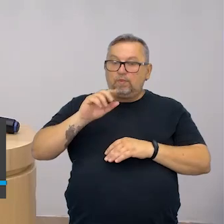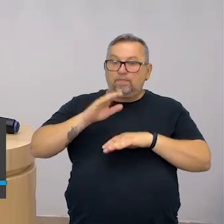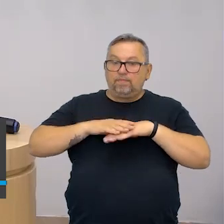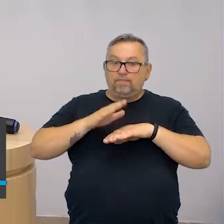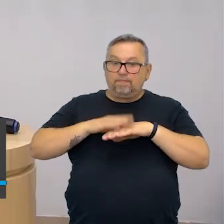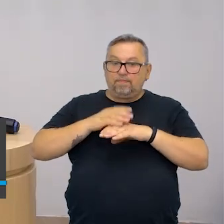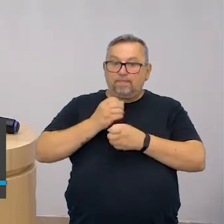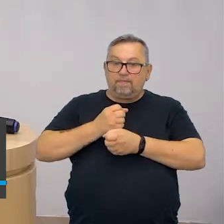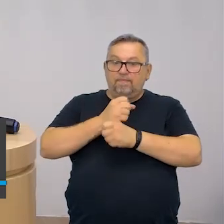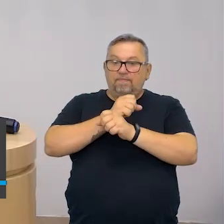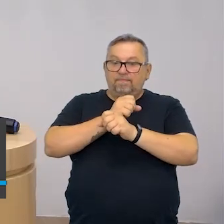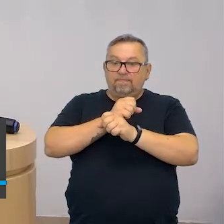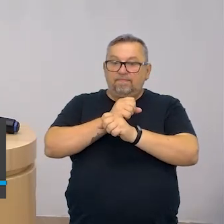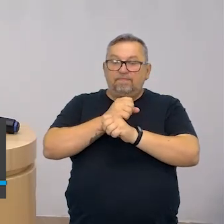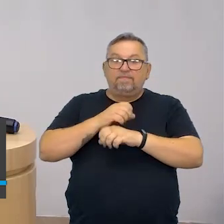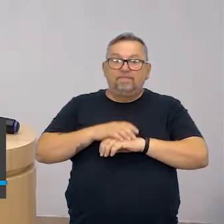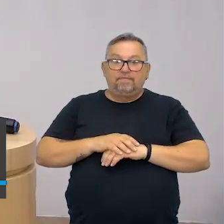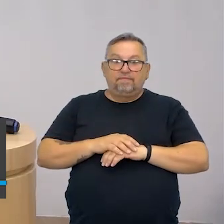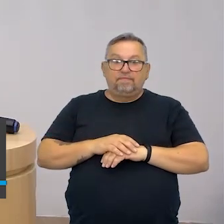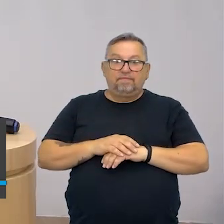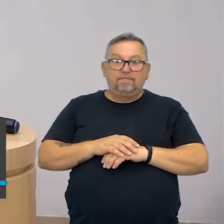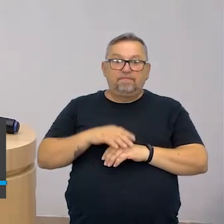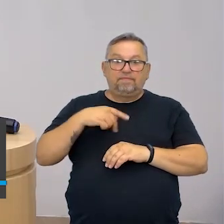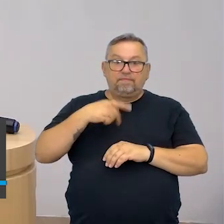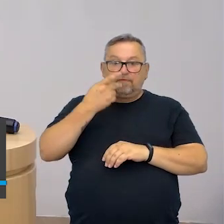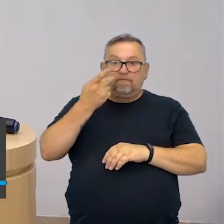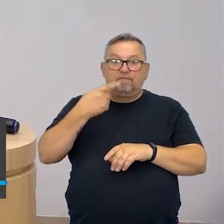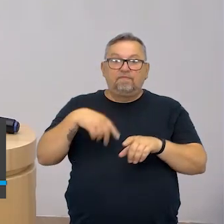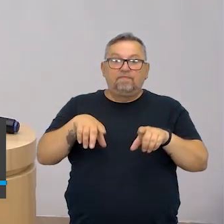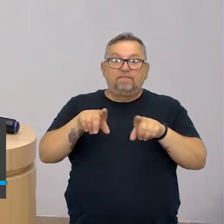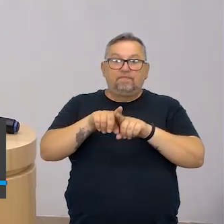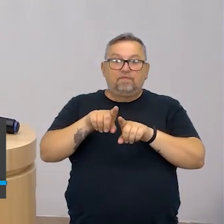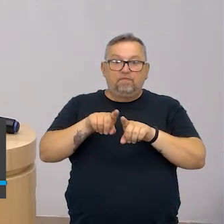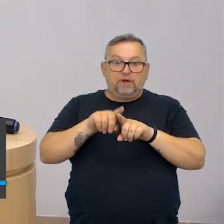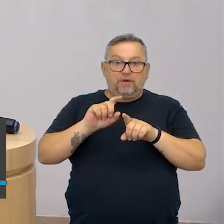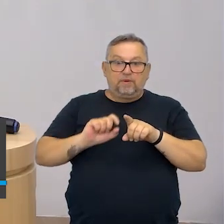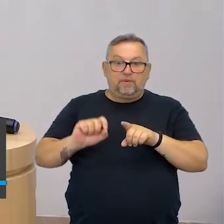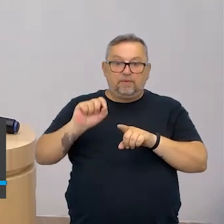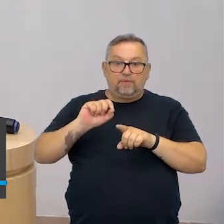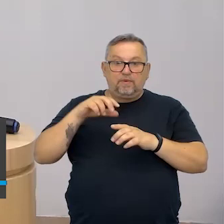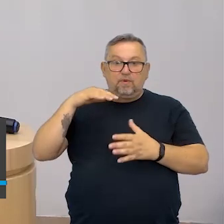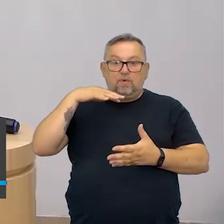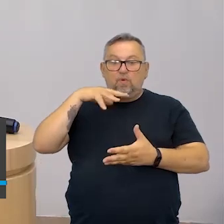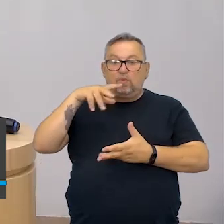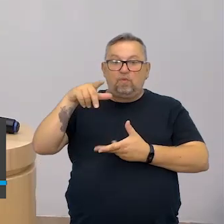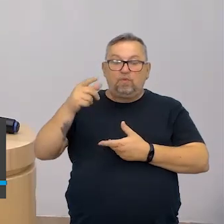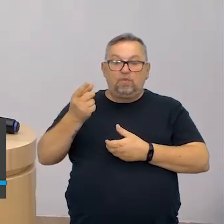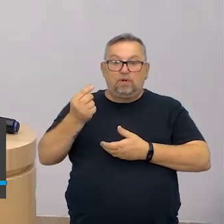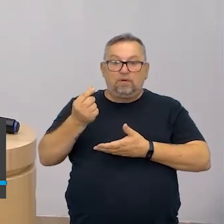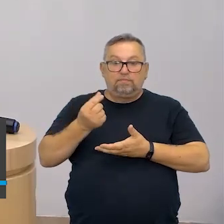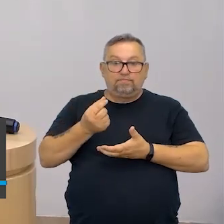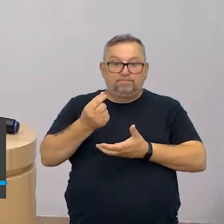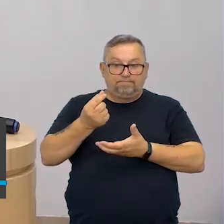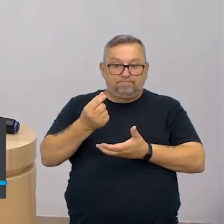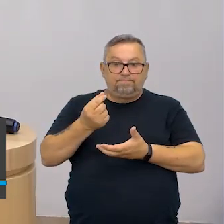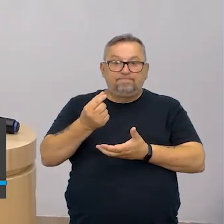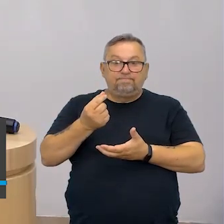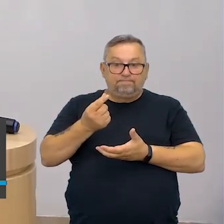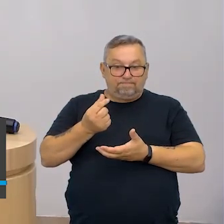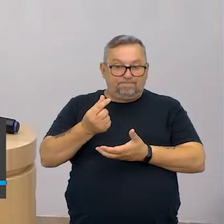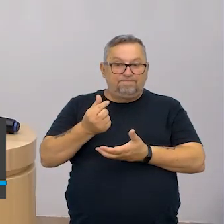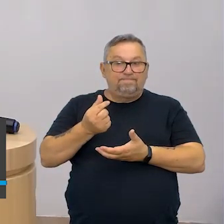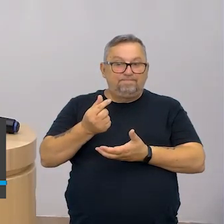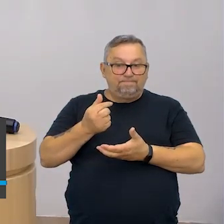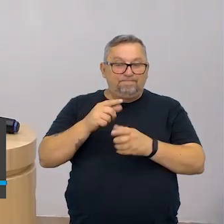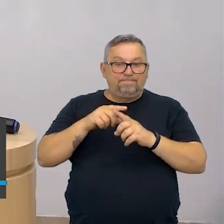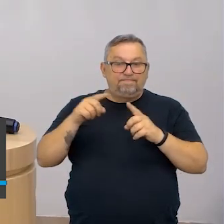obra escravizada, etc. Não, a gente está falando também do mundo capitalista, né? Desse mundo capitalista, mas